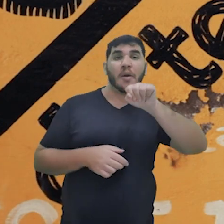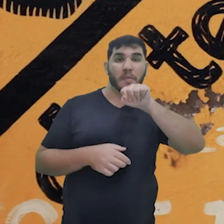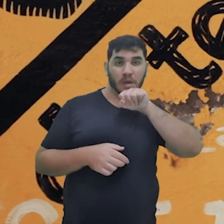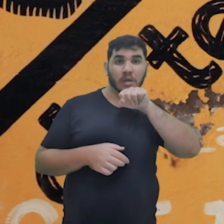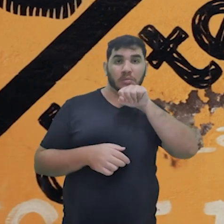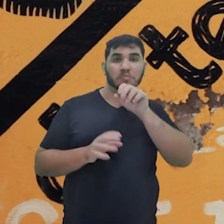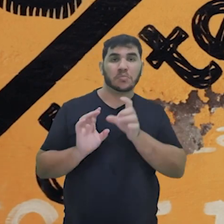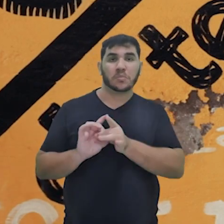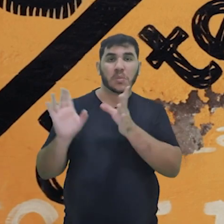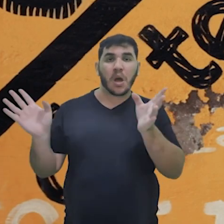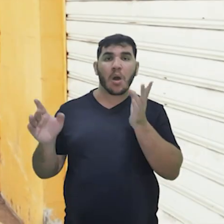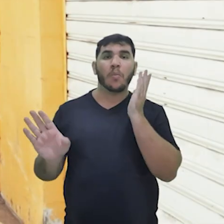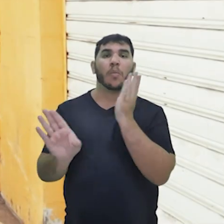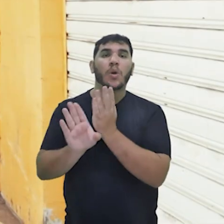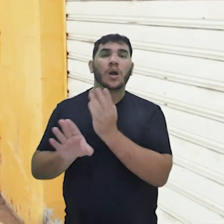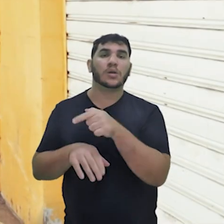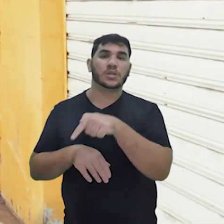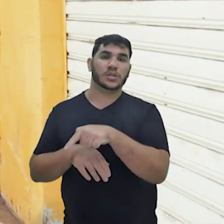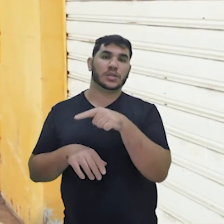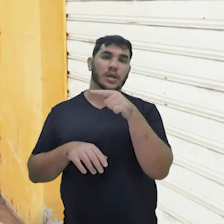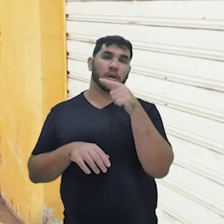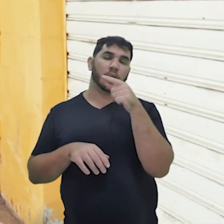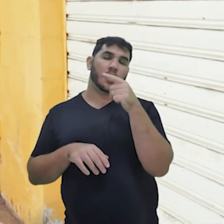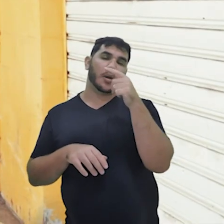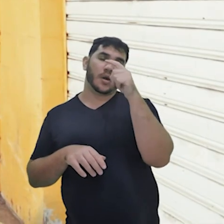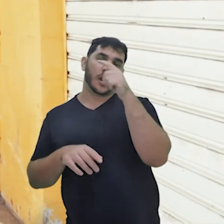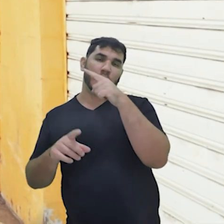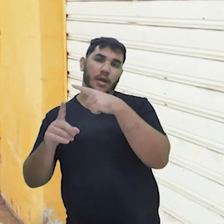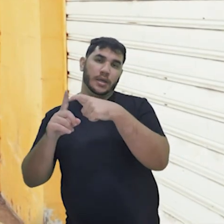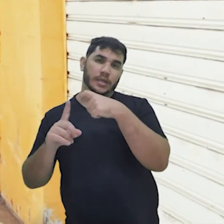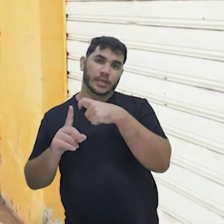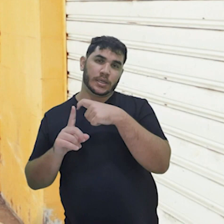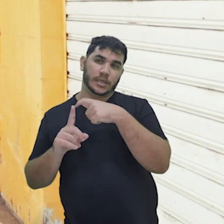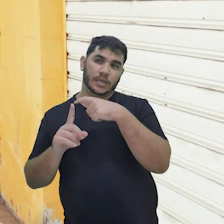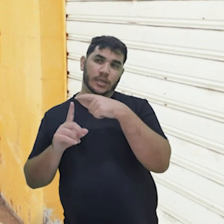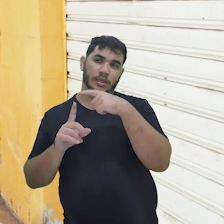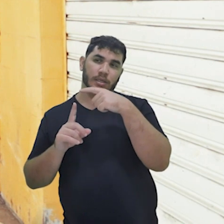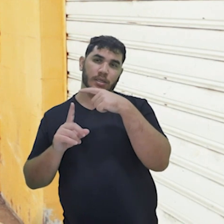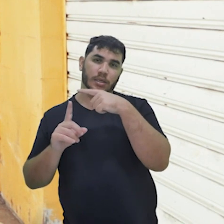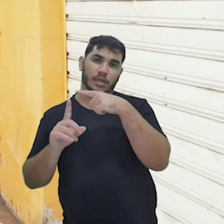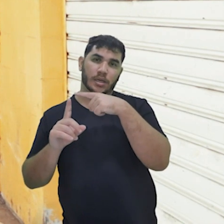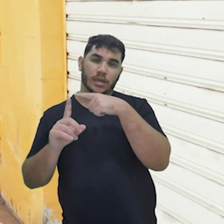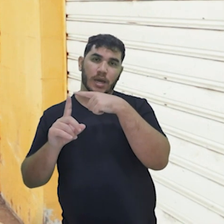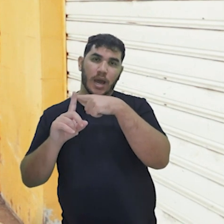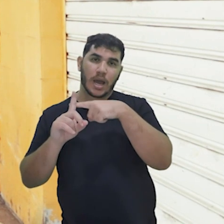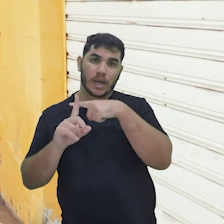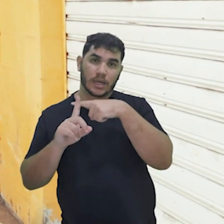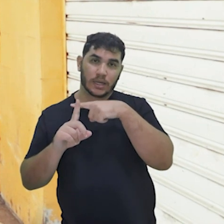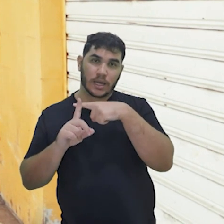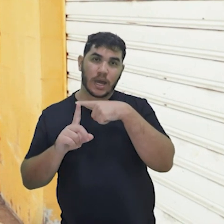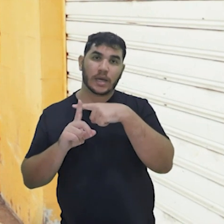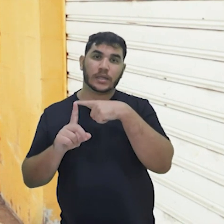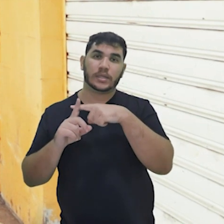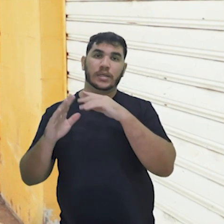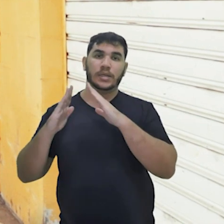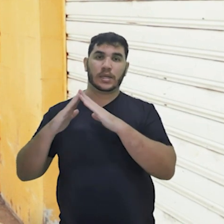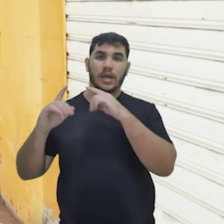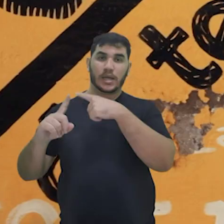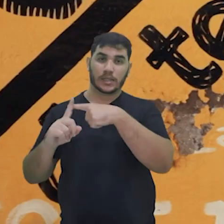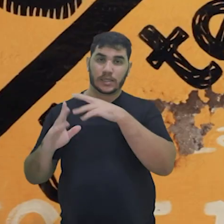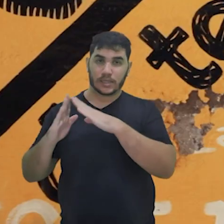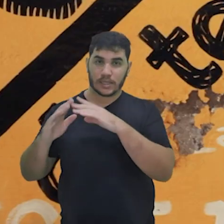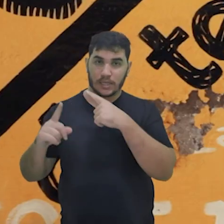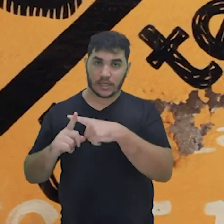tinha o lance da igreja, não imagino o que seria. Amanda Quebraba. Se eu não tivesse entrado no Nós aos 16